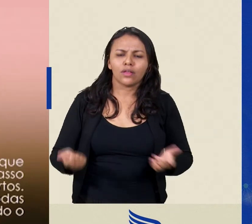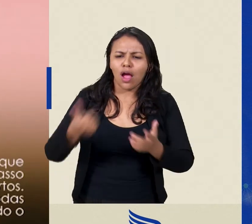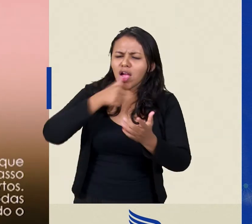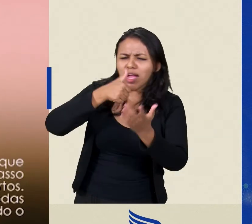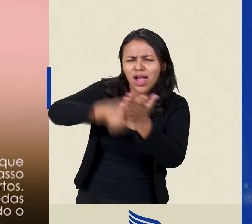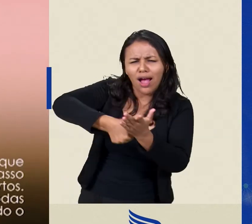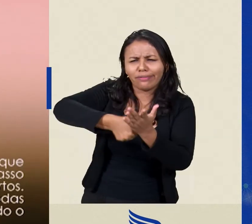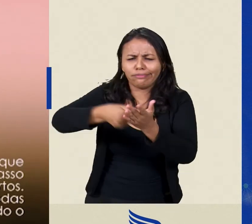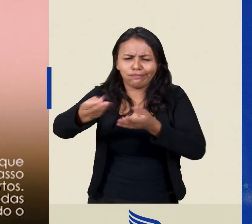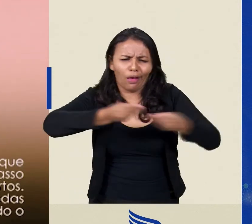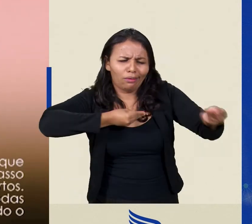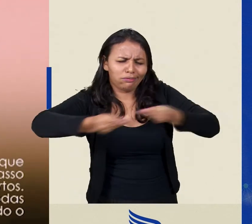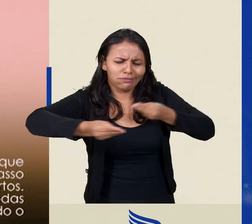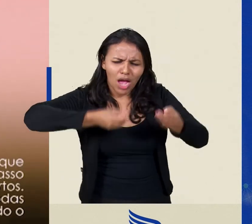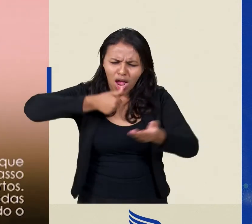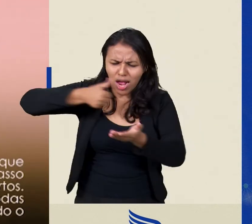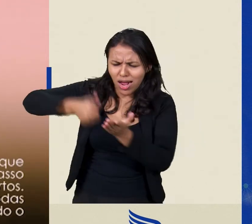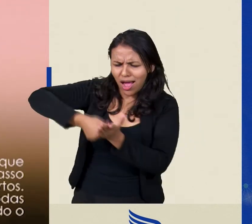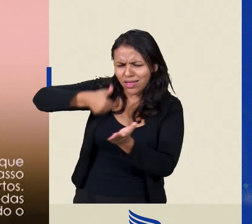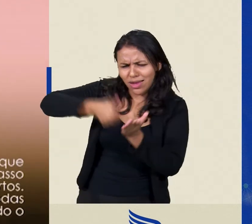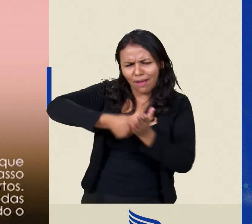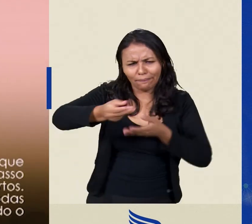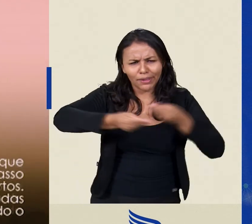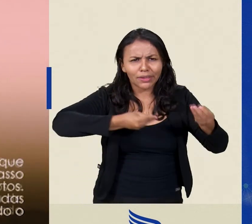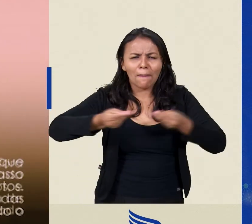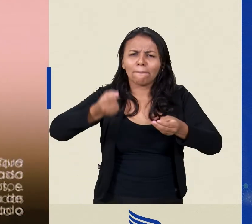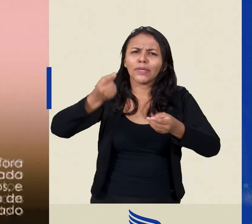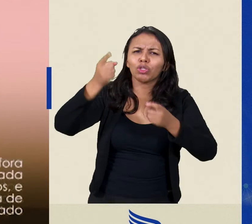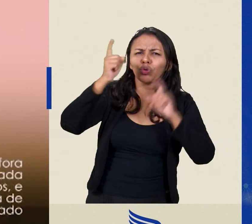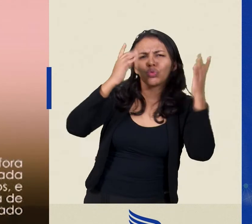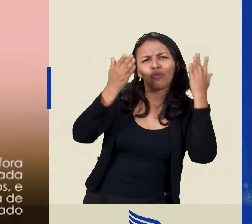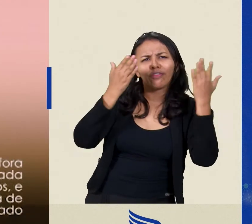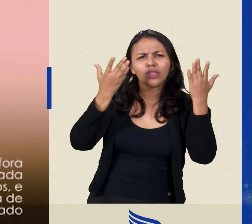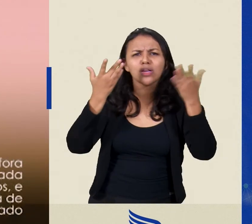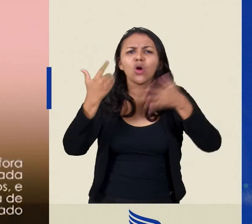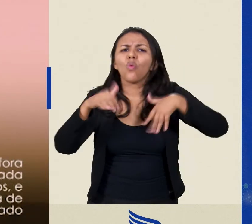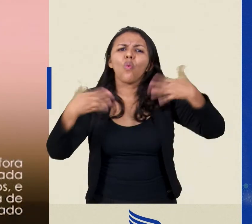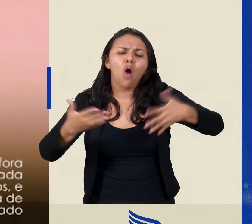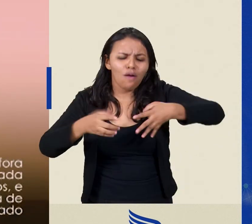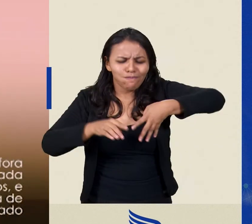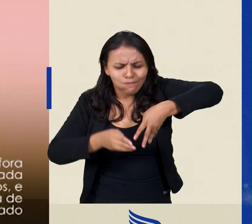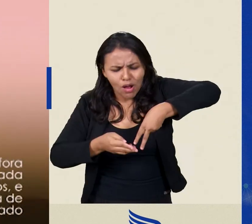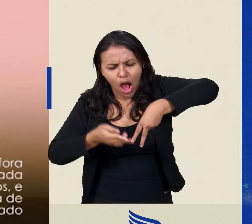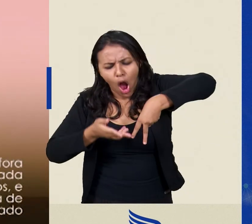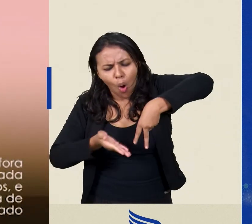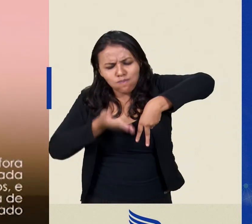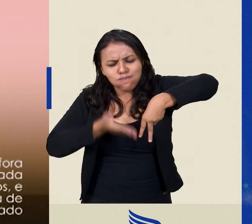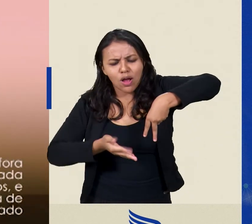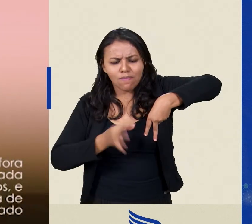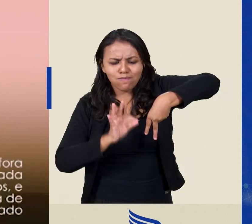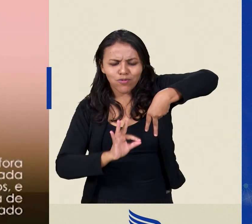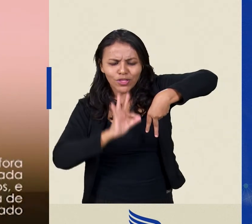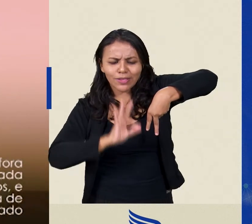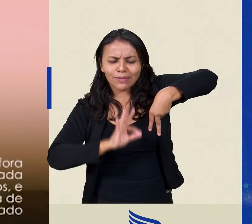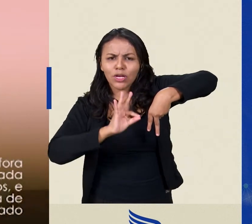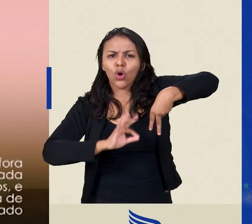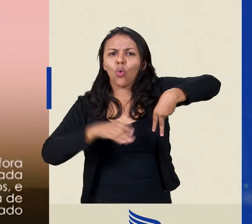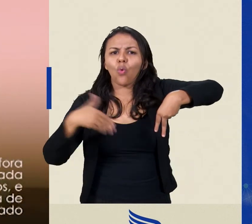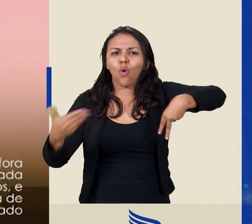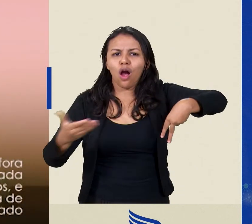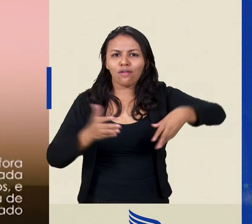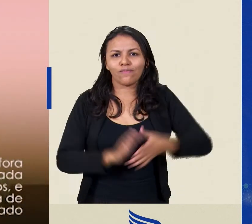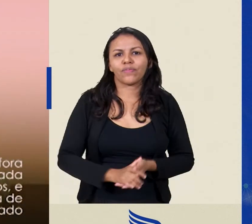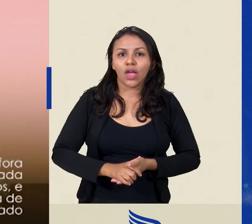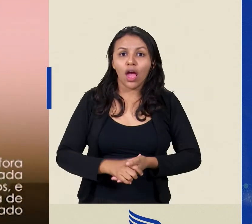chegaram de todas as partes do campo, indagando o comprimento do vestido que me fora mostrado. Tendo visto a